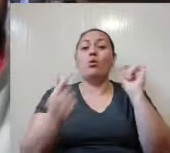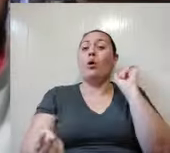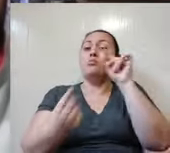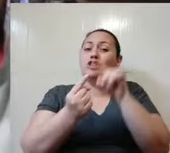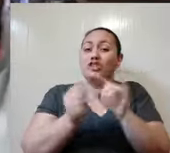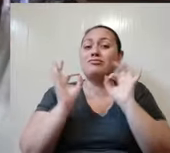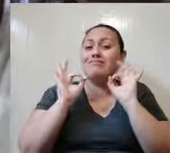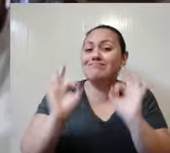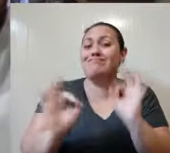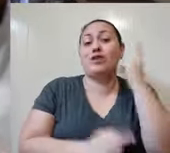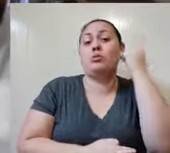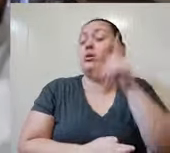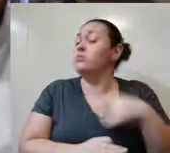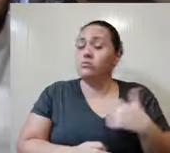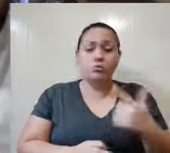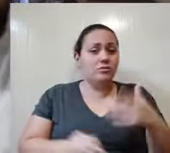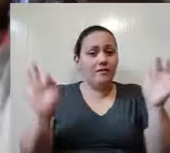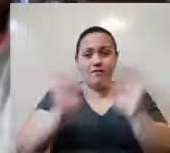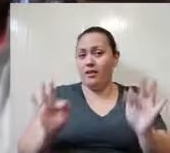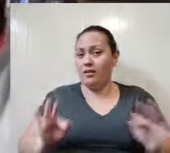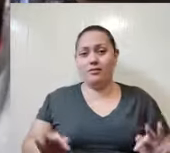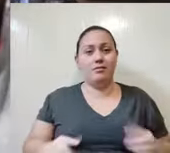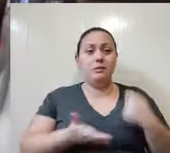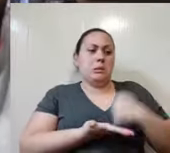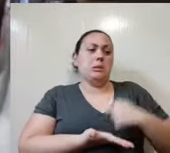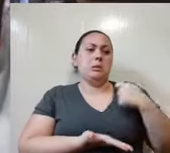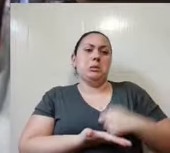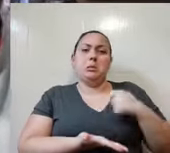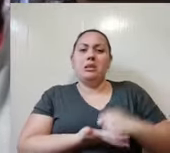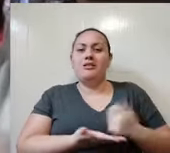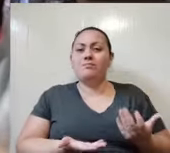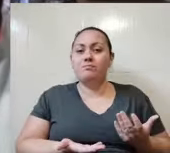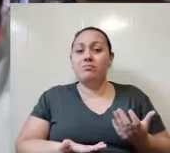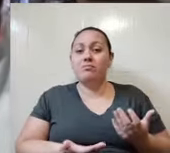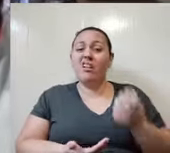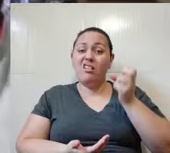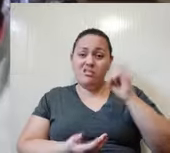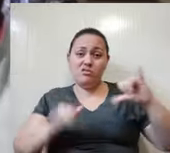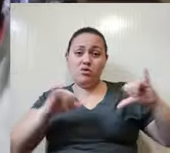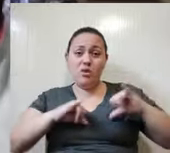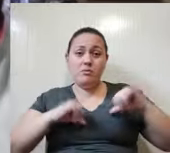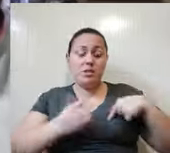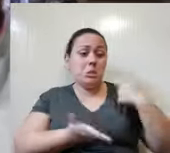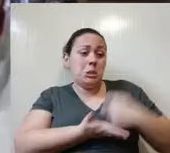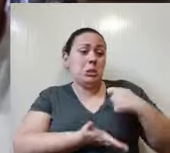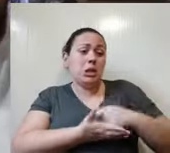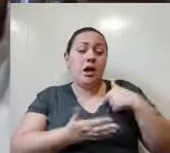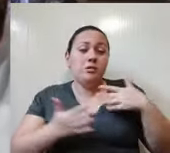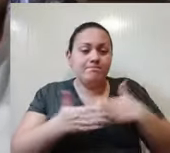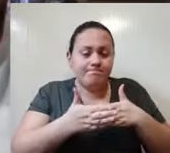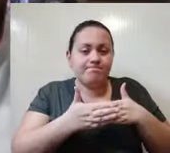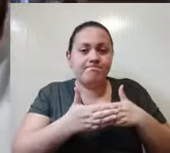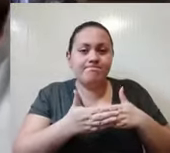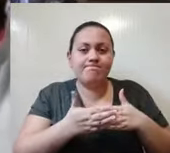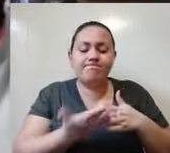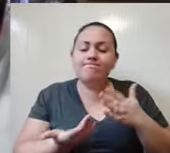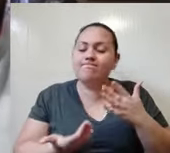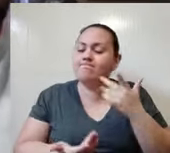tão importante. E nesse momento onde o sofrimento se instaura, eu vou me paralisar. E daí eu não vou